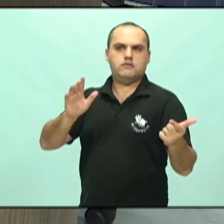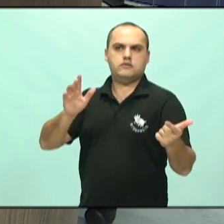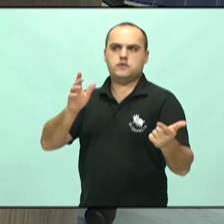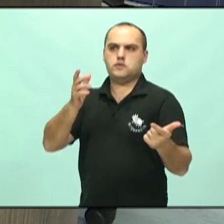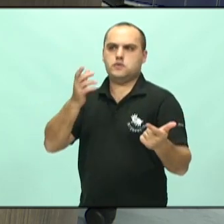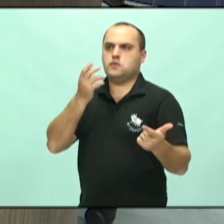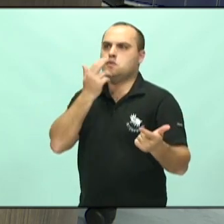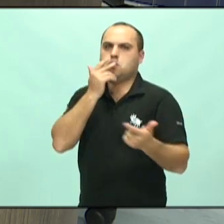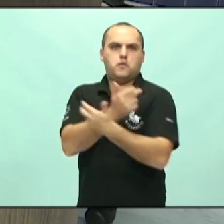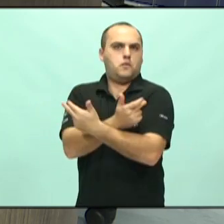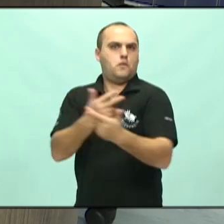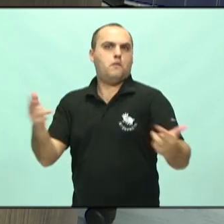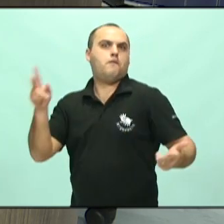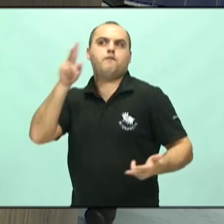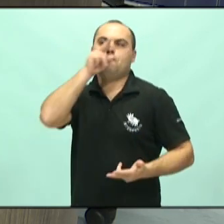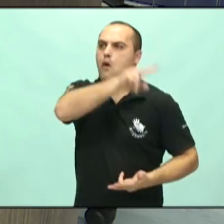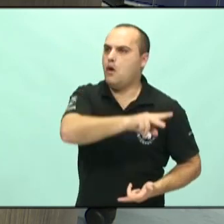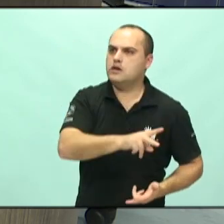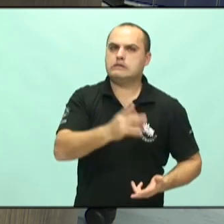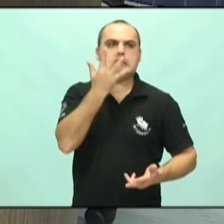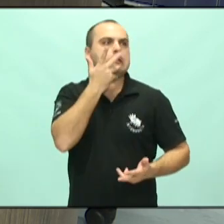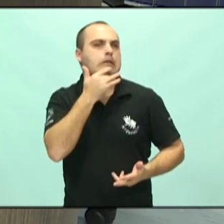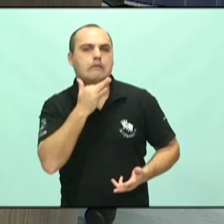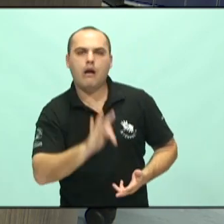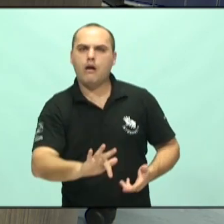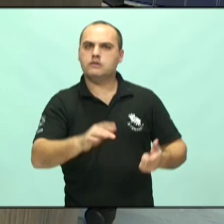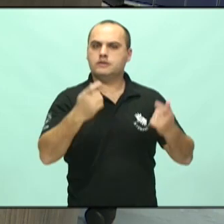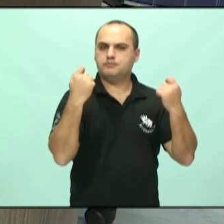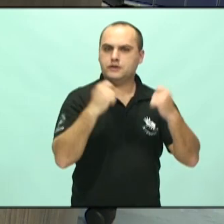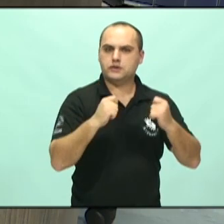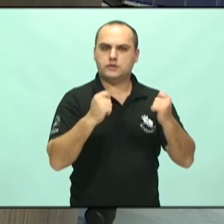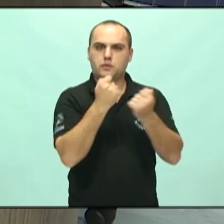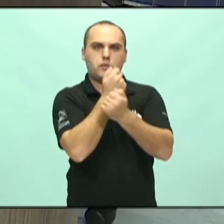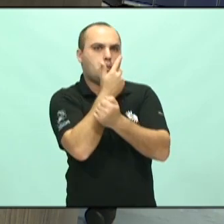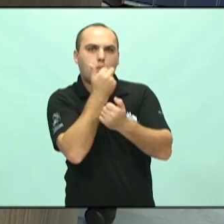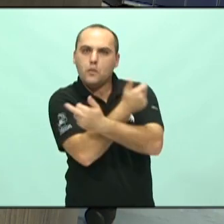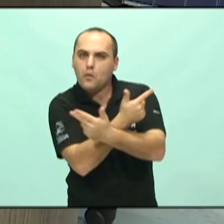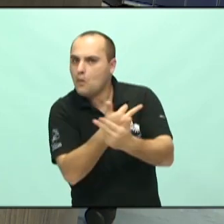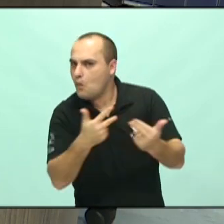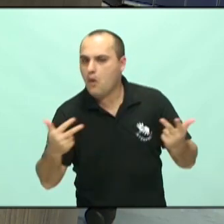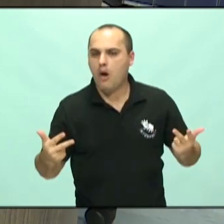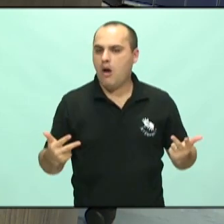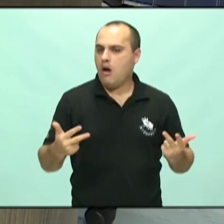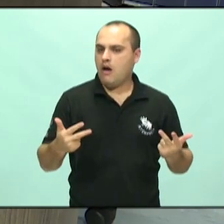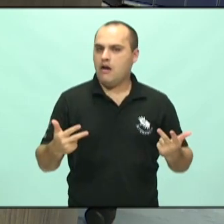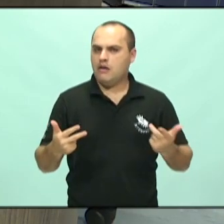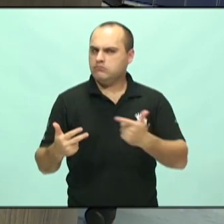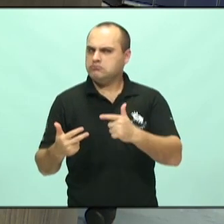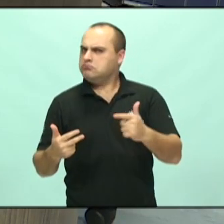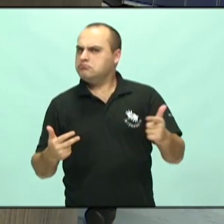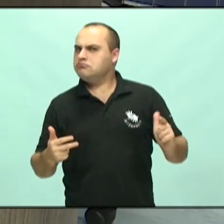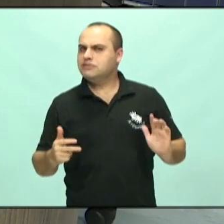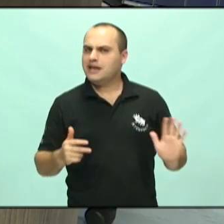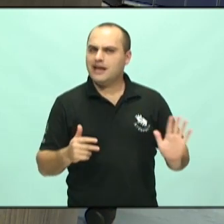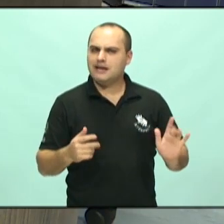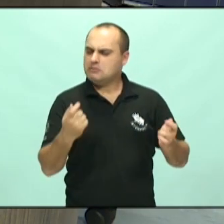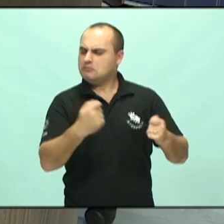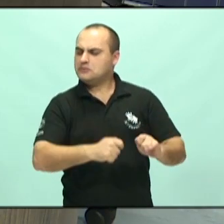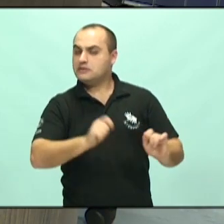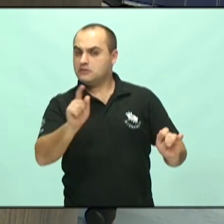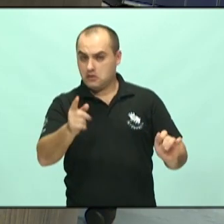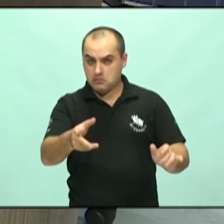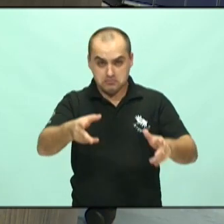aquela coisa, assim... que tem que ser para criança, tem que ser colorido, tem que... né? Não precisa nada disso.